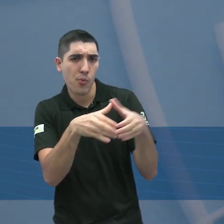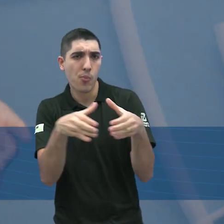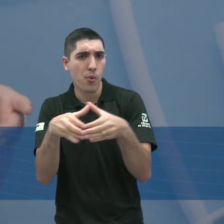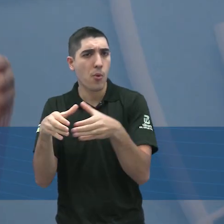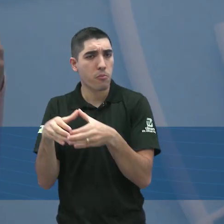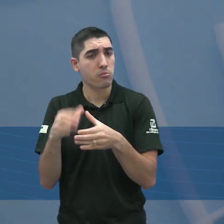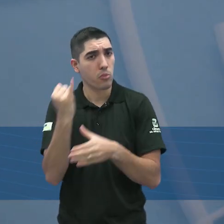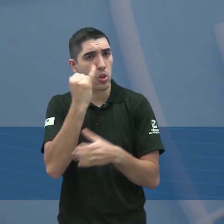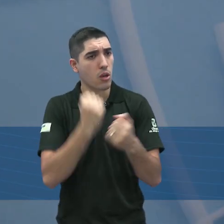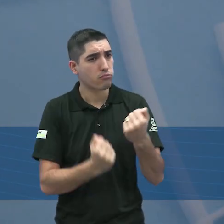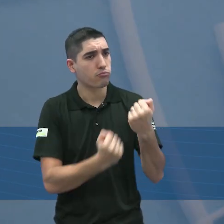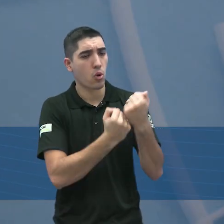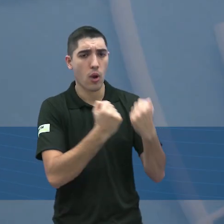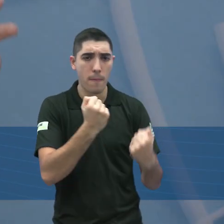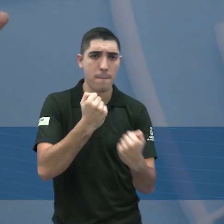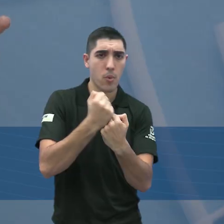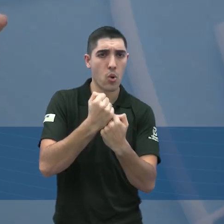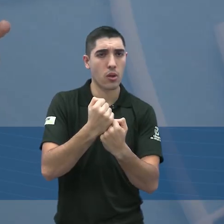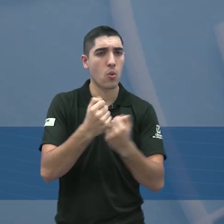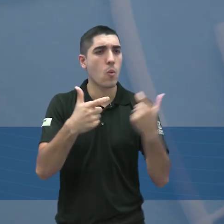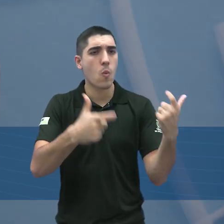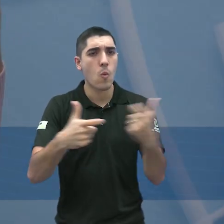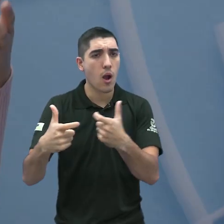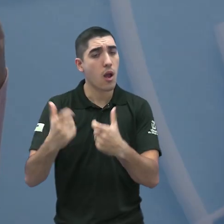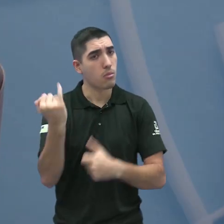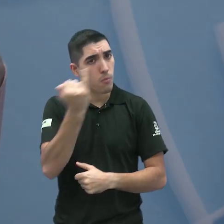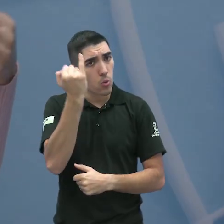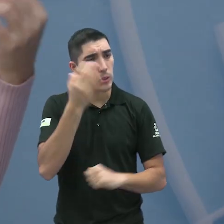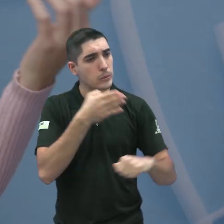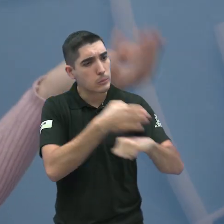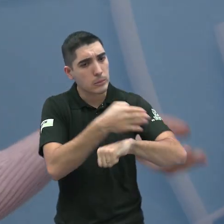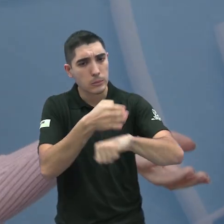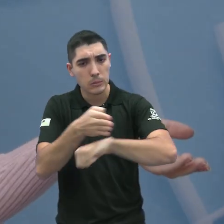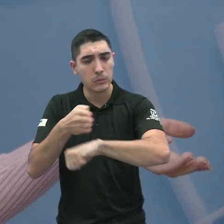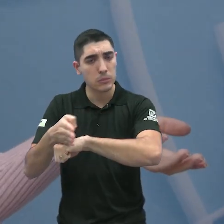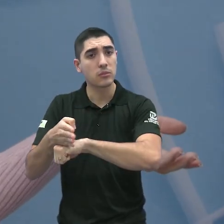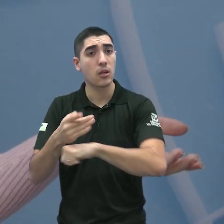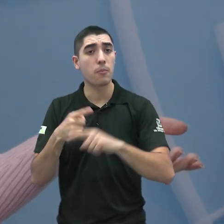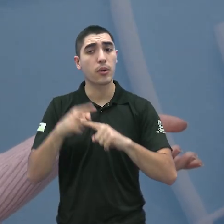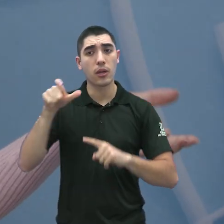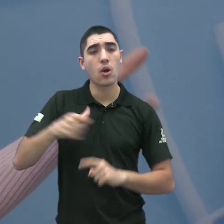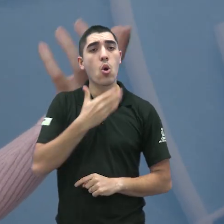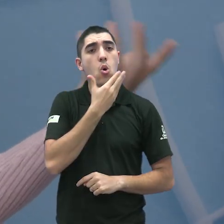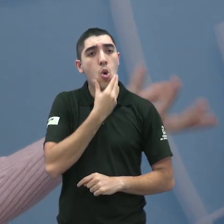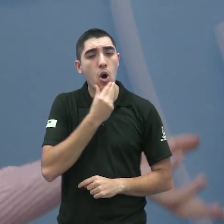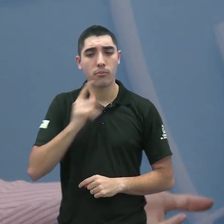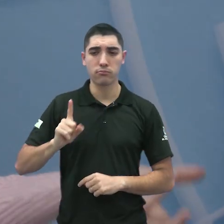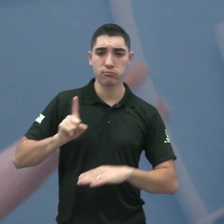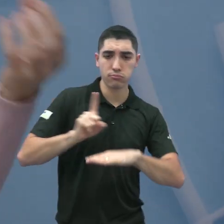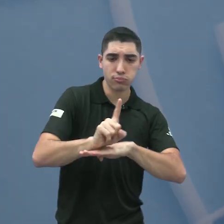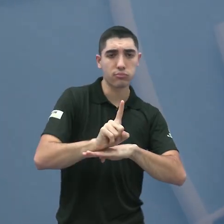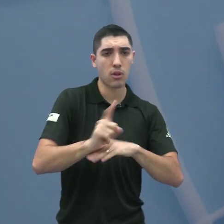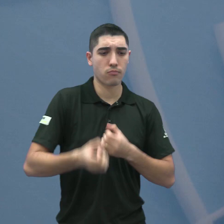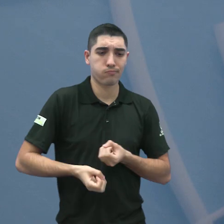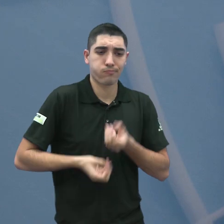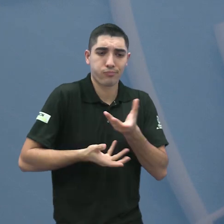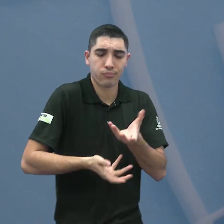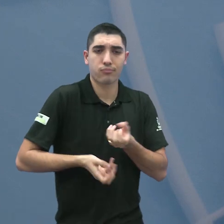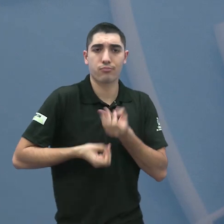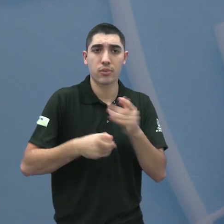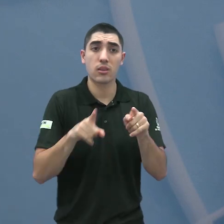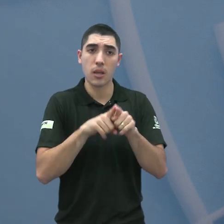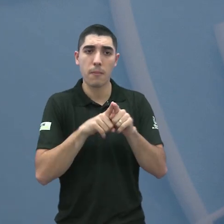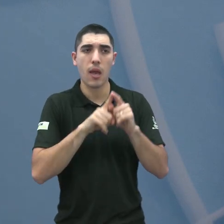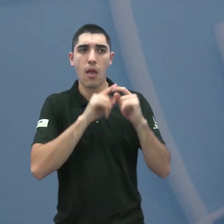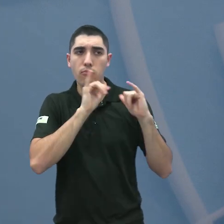de grupos de apoio. É importante esse espaço para que eles possam falar, esses homens possam falar, o espaço